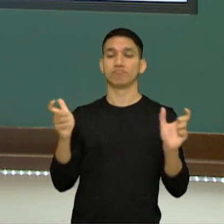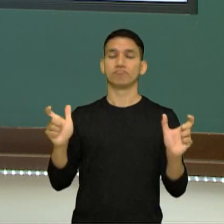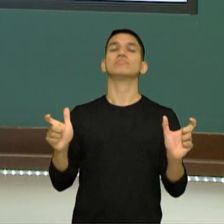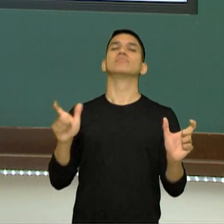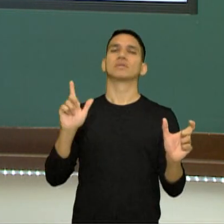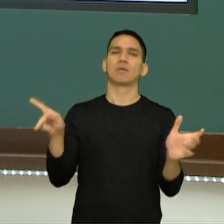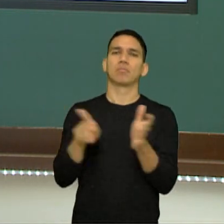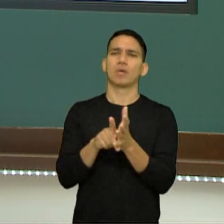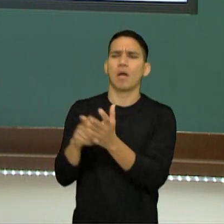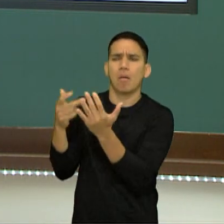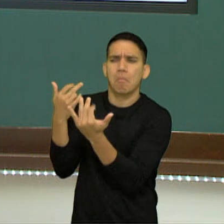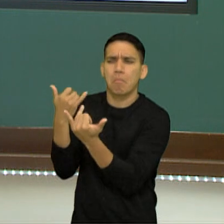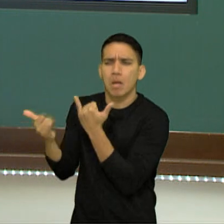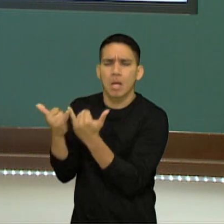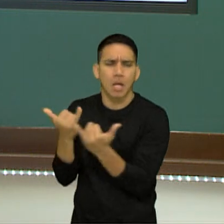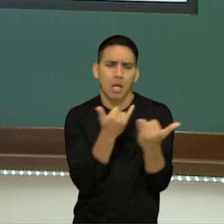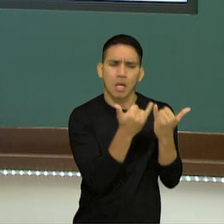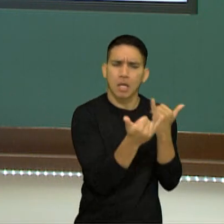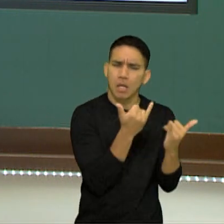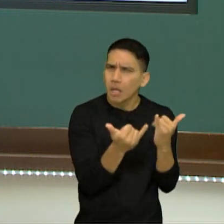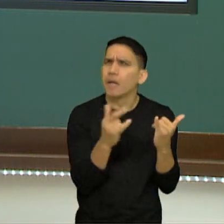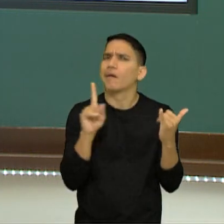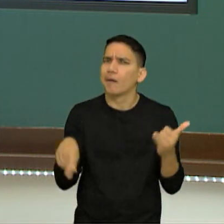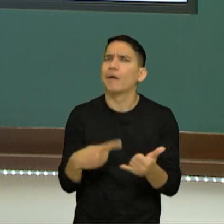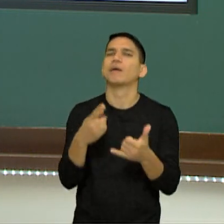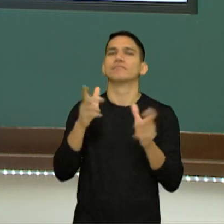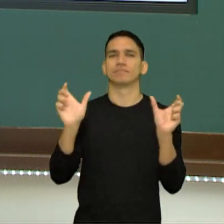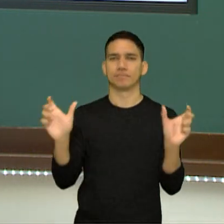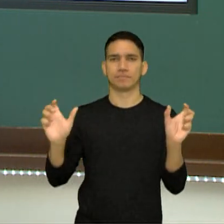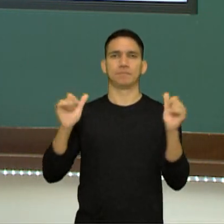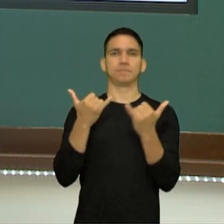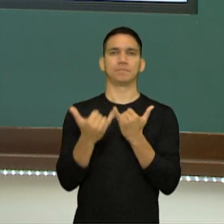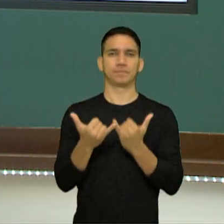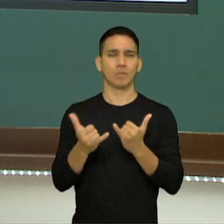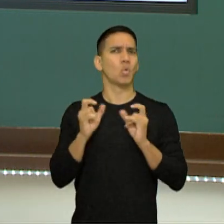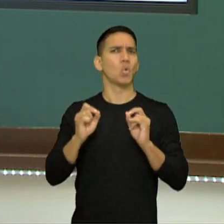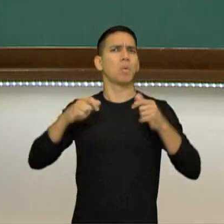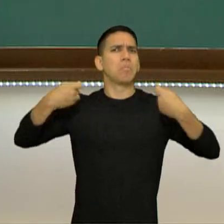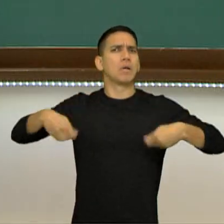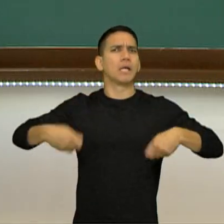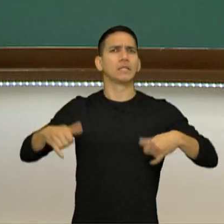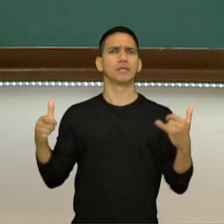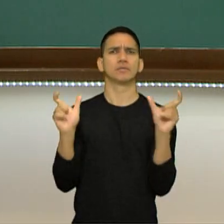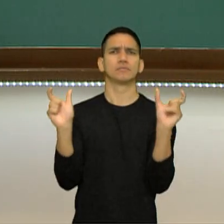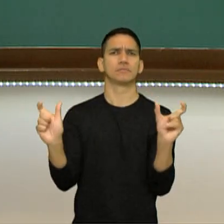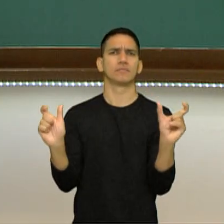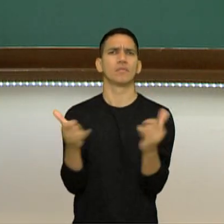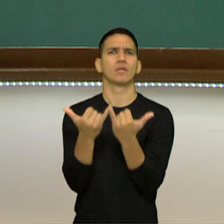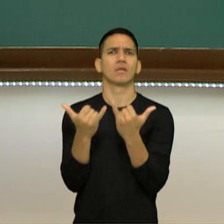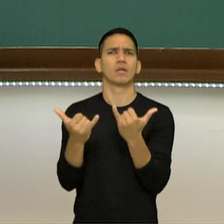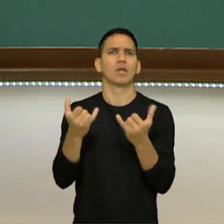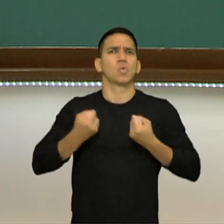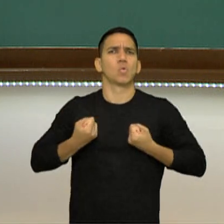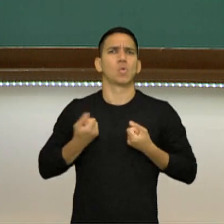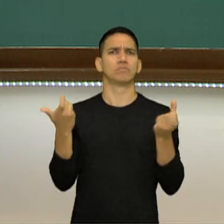três monômios possuem a mesma parte literal, que é o x ao cubo. Ok? Então, é o que eles têm em